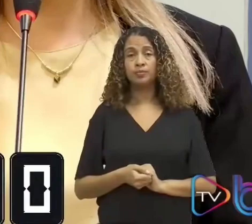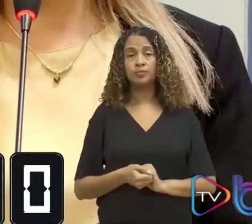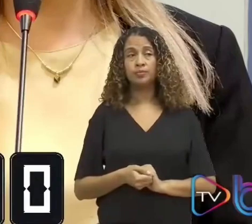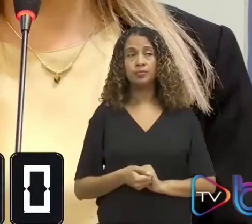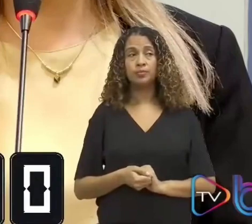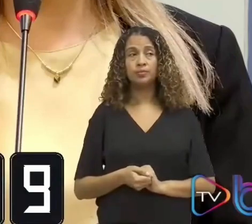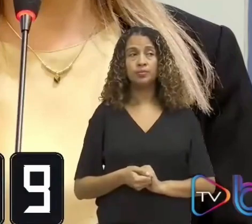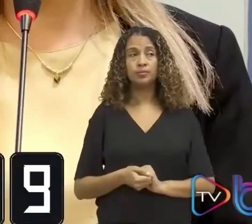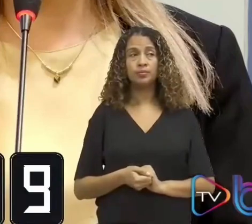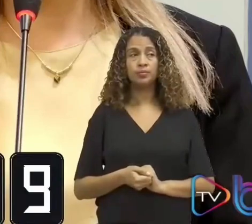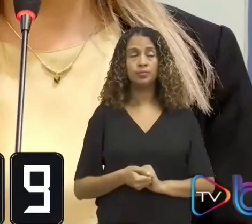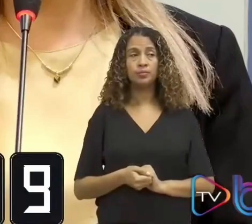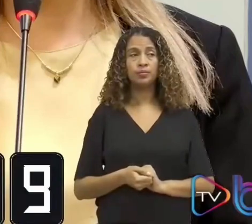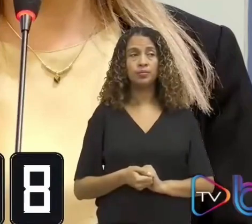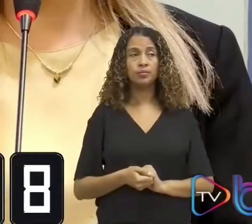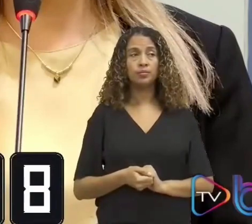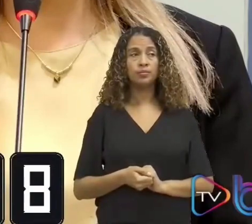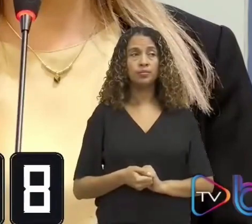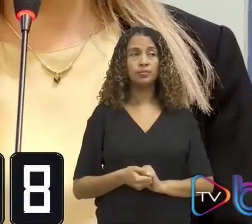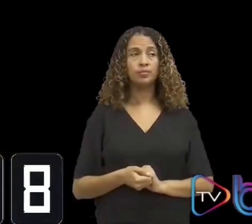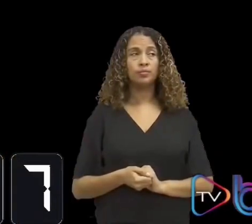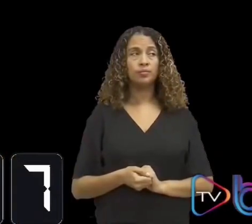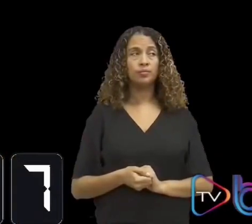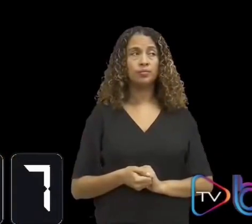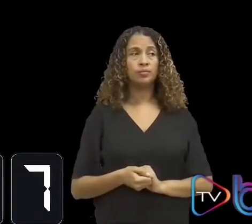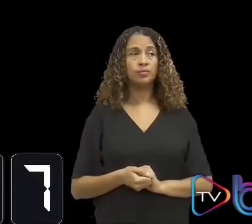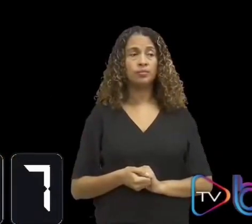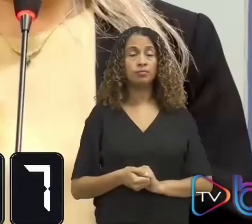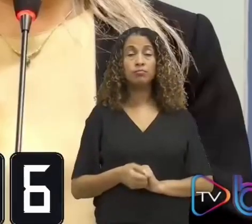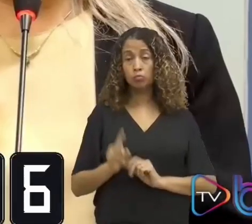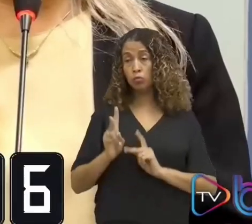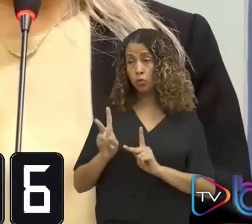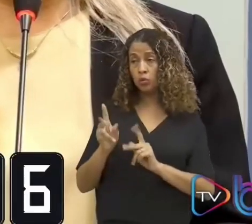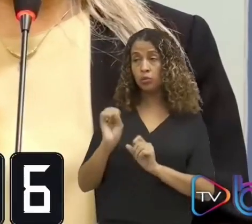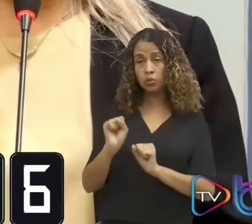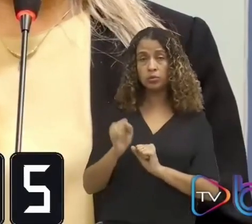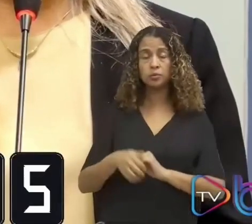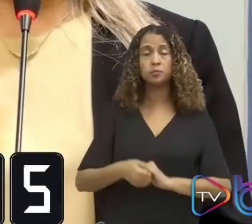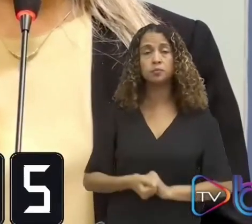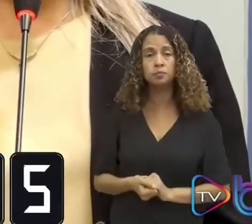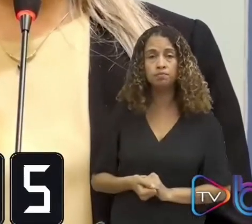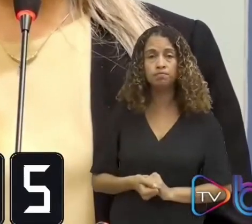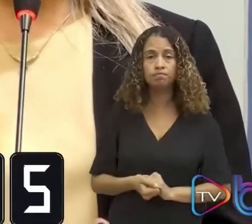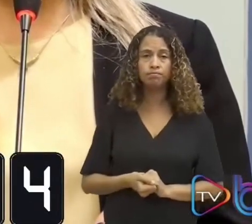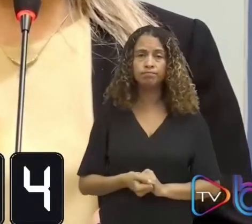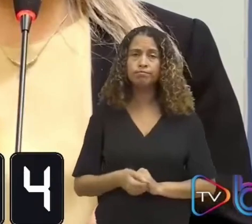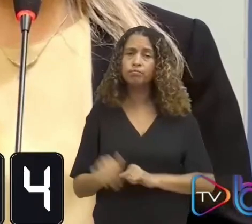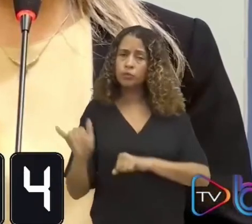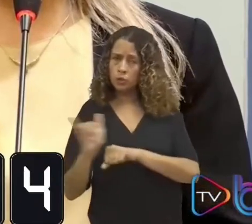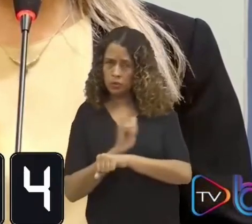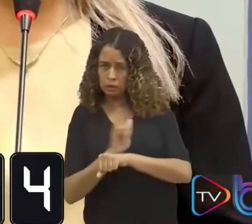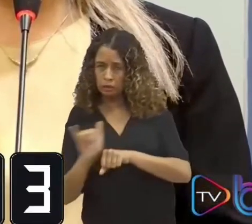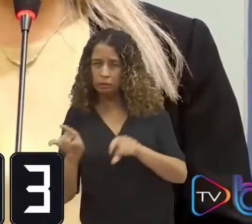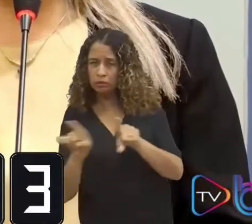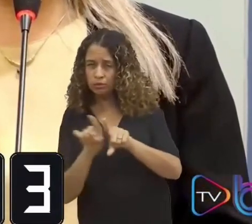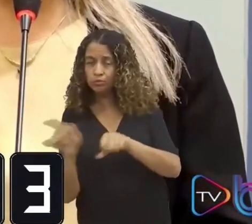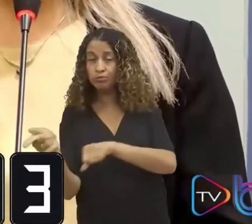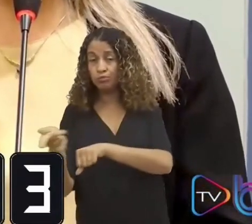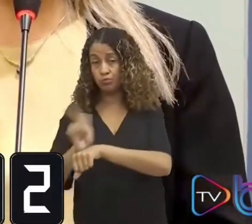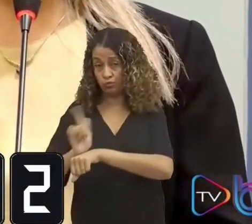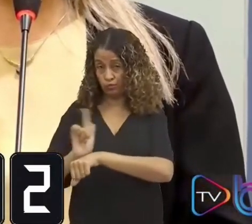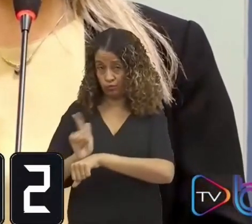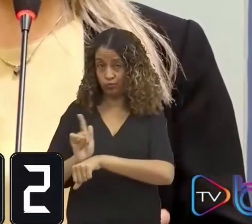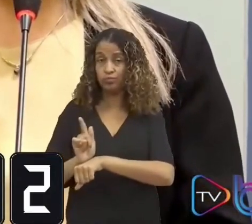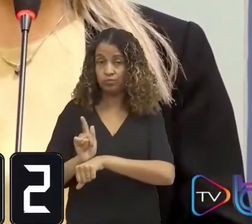Tá paralisado? Tá. A minha imagem tá congelada. Pode continuar. Outra ferramenta de gestão que